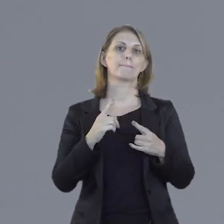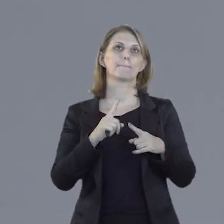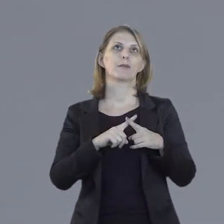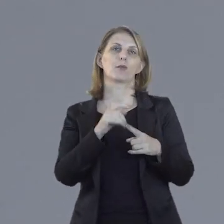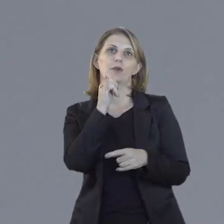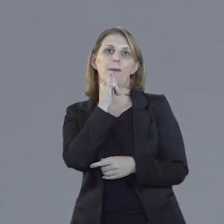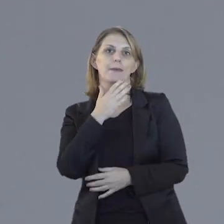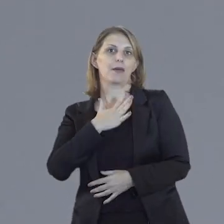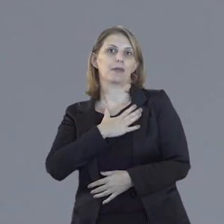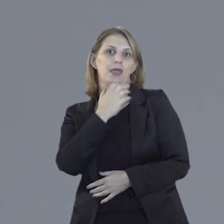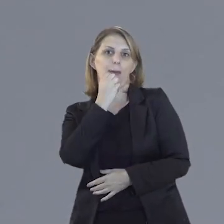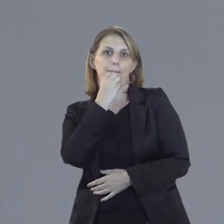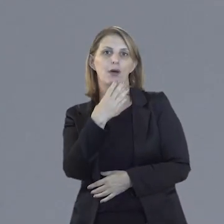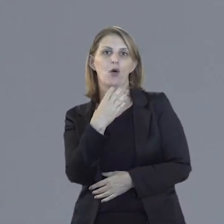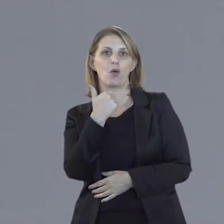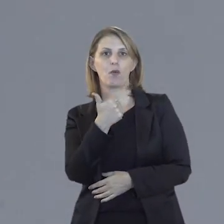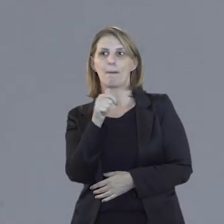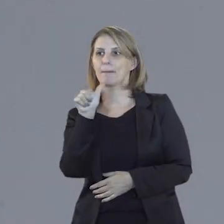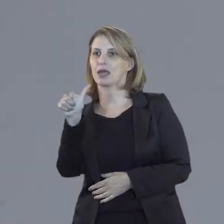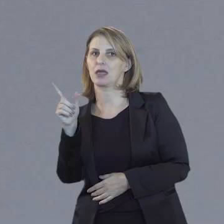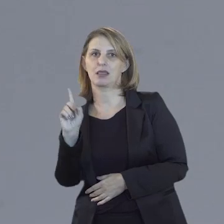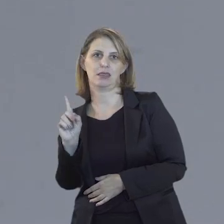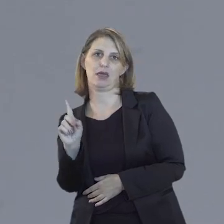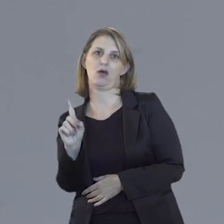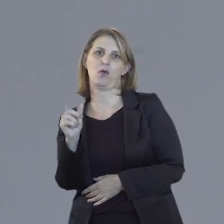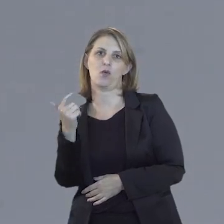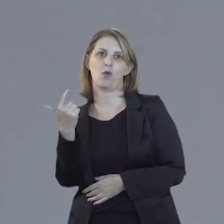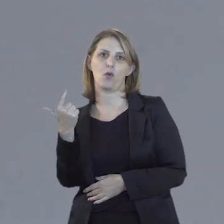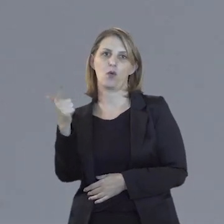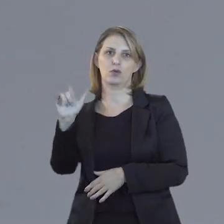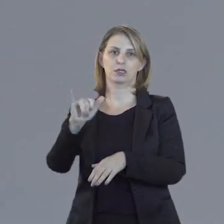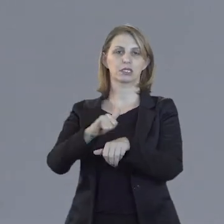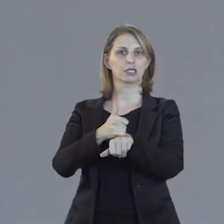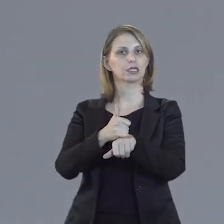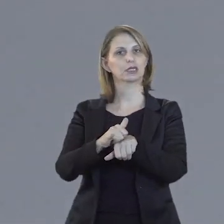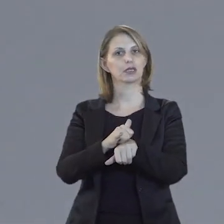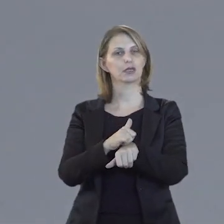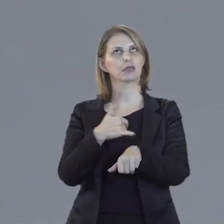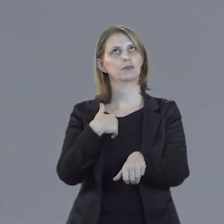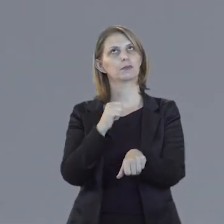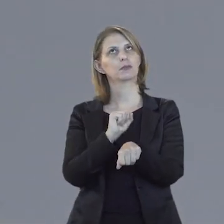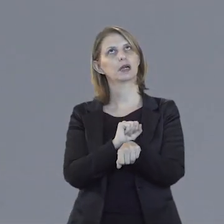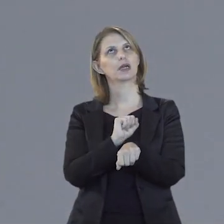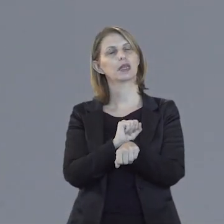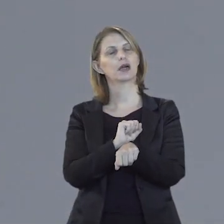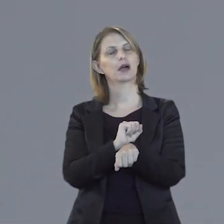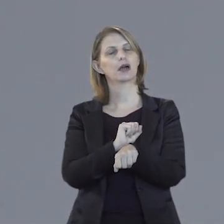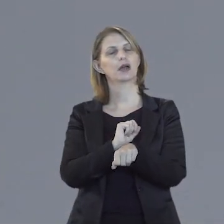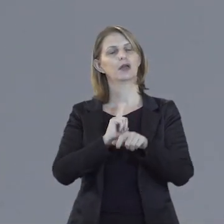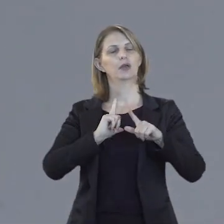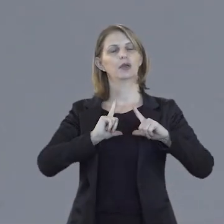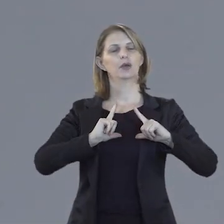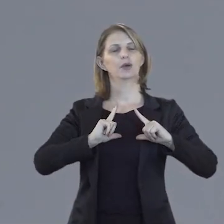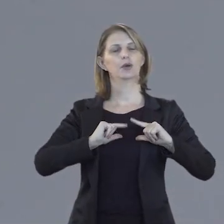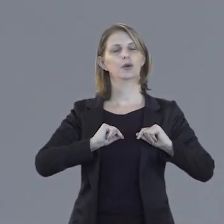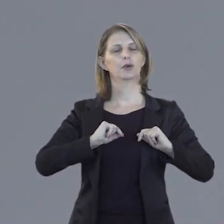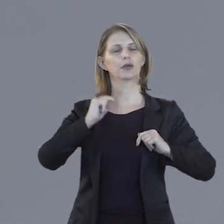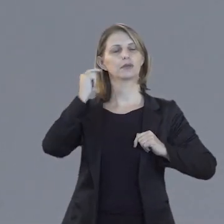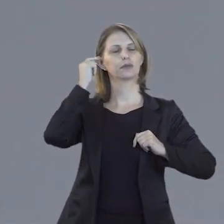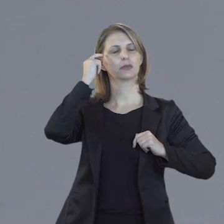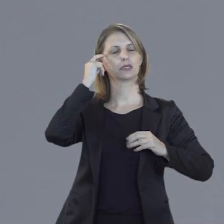essa pessoa vai fazer bem, né? Porque muitas vezes o que para mim faz bem, para o outro, talvez não. Então, eu preciso